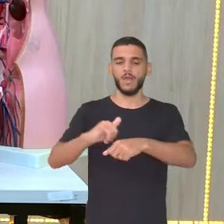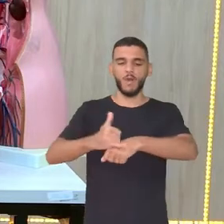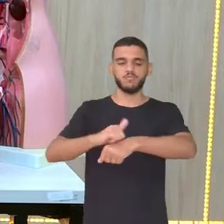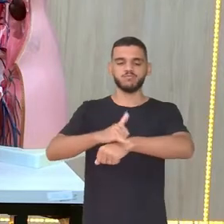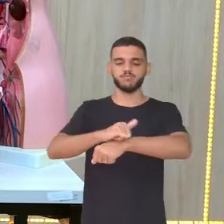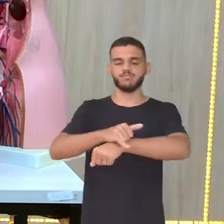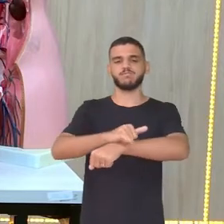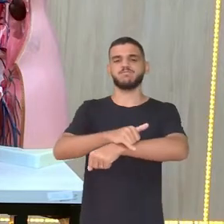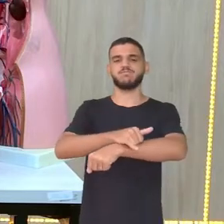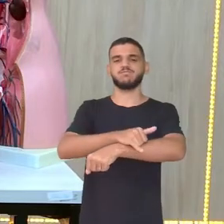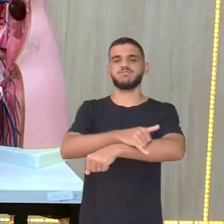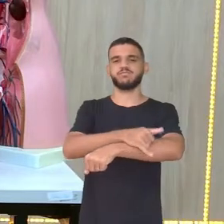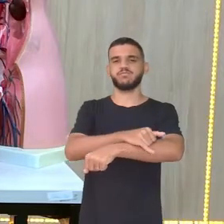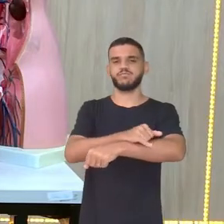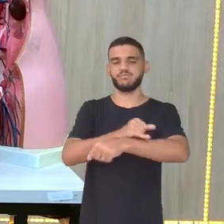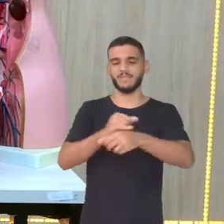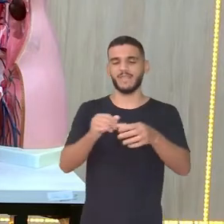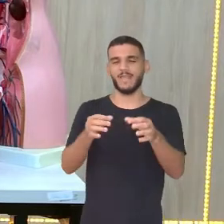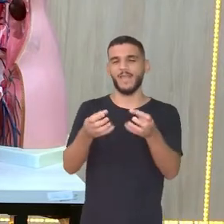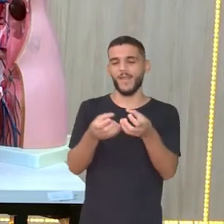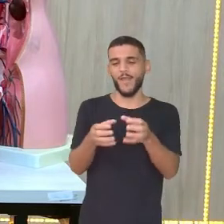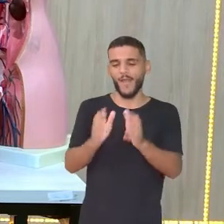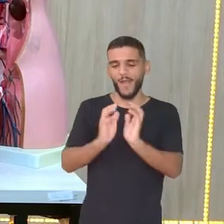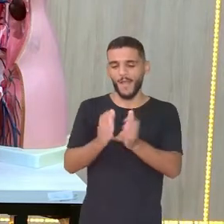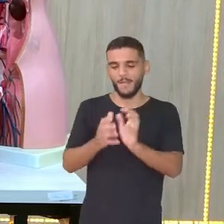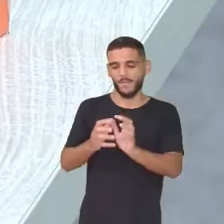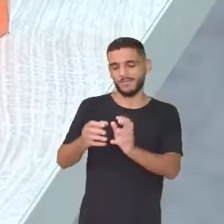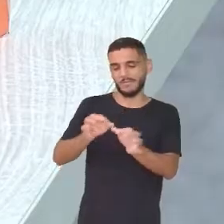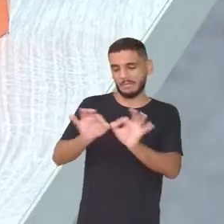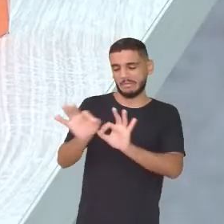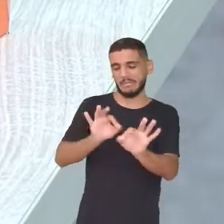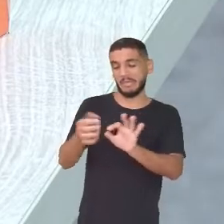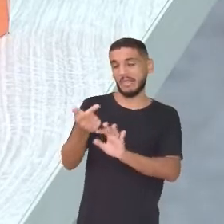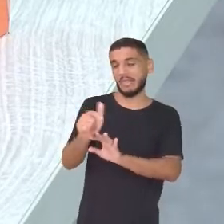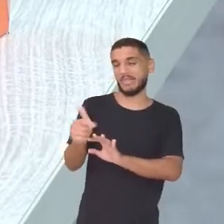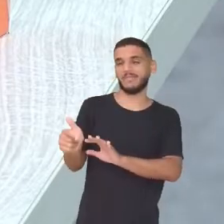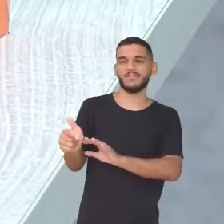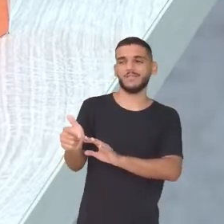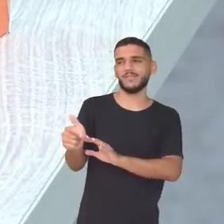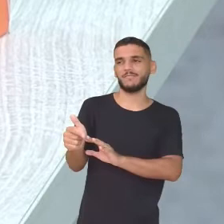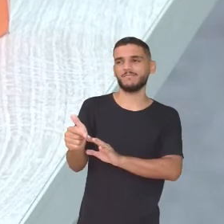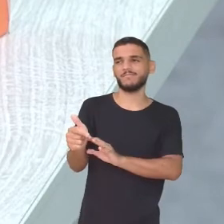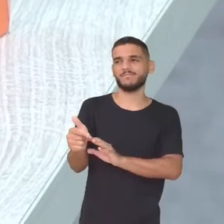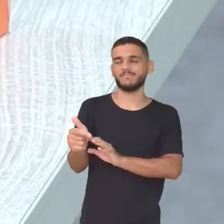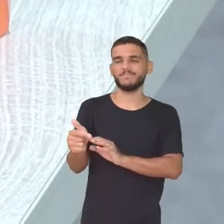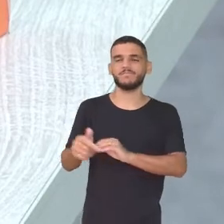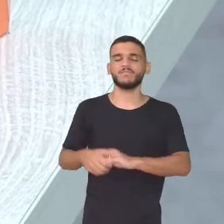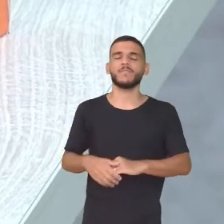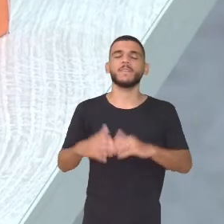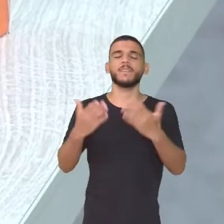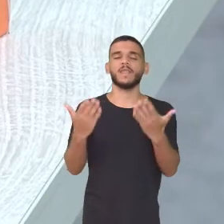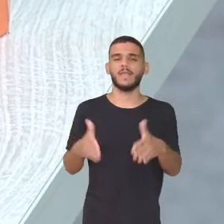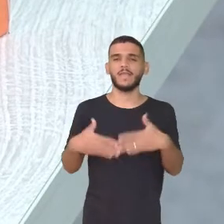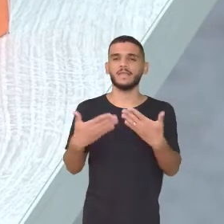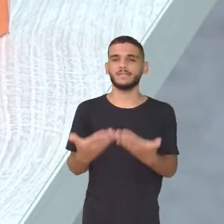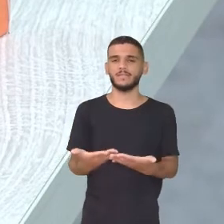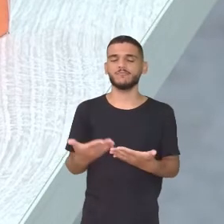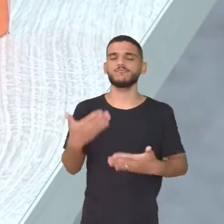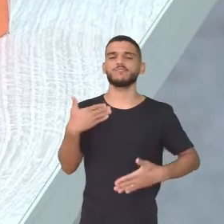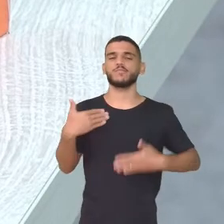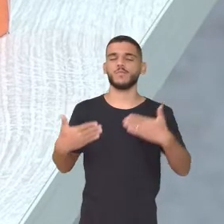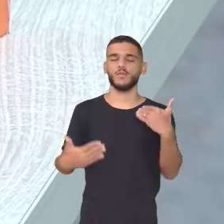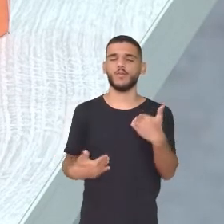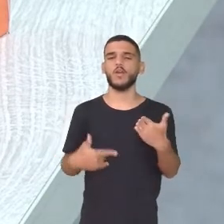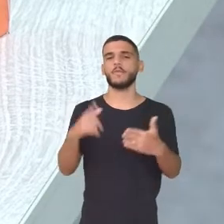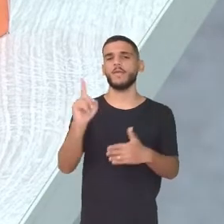de gordura que a gente vai conseguir perceber, né, a questão desse órgão, ou dessa parte do corpo que está,